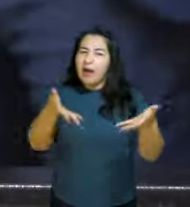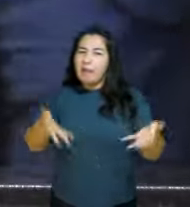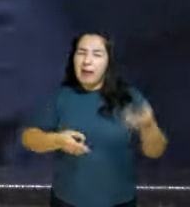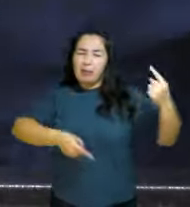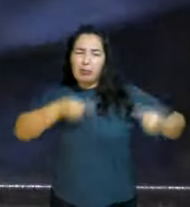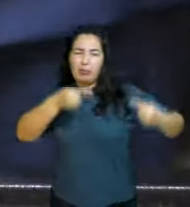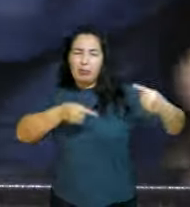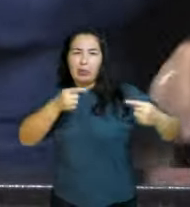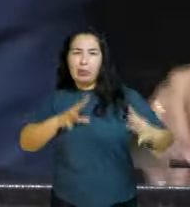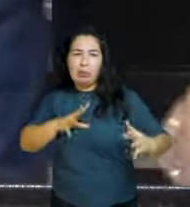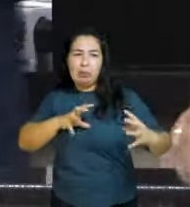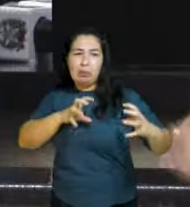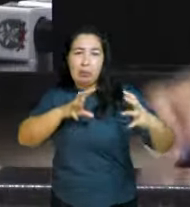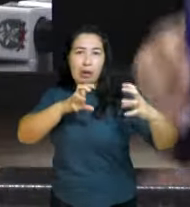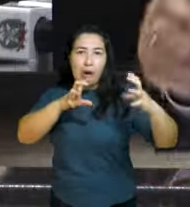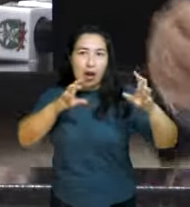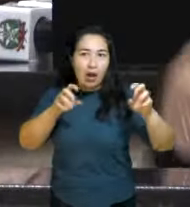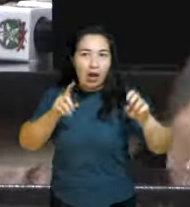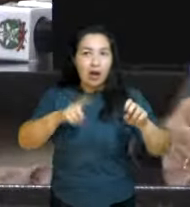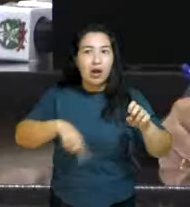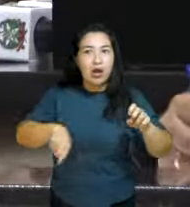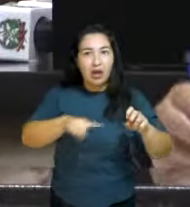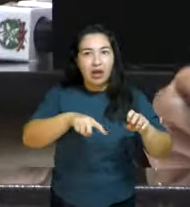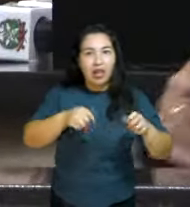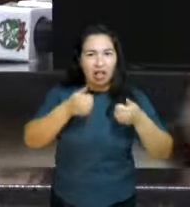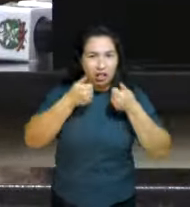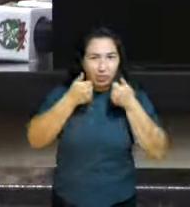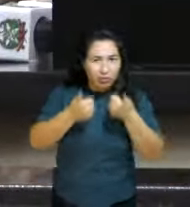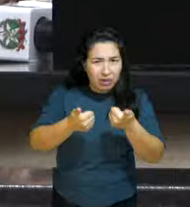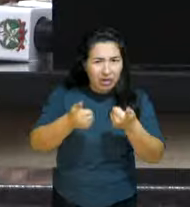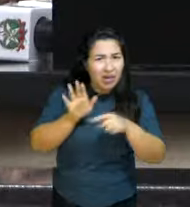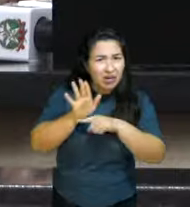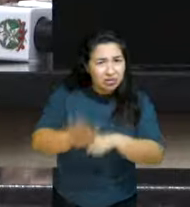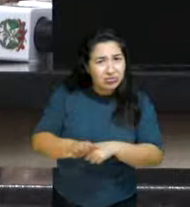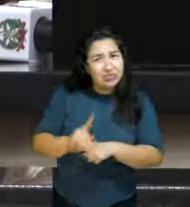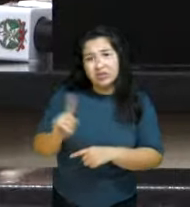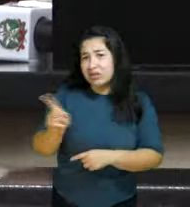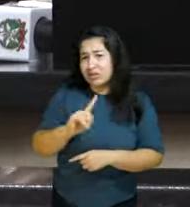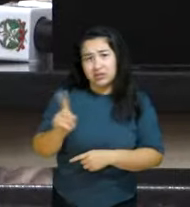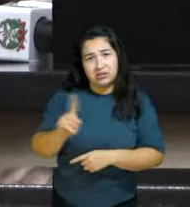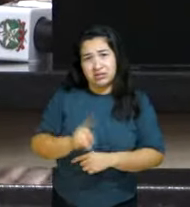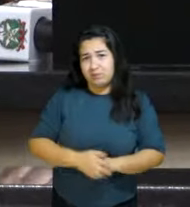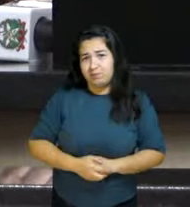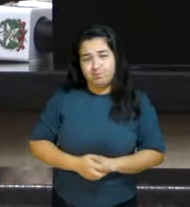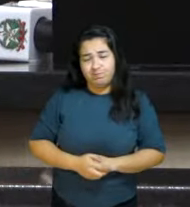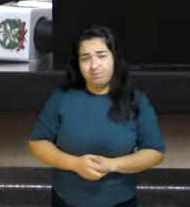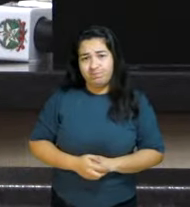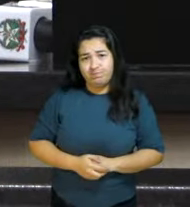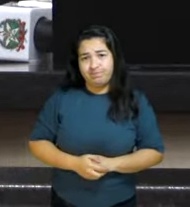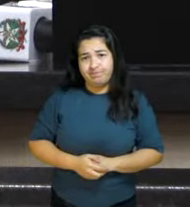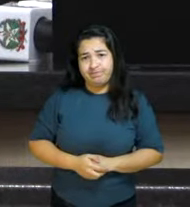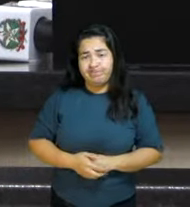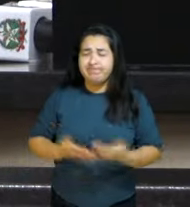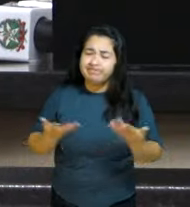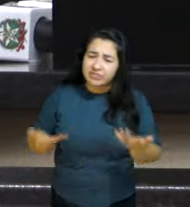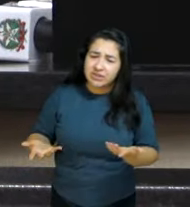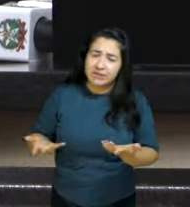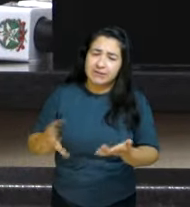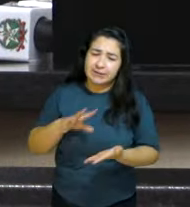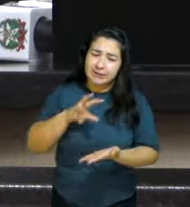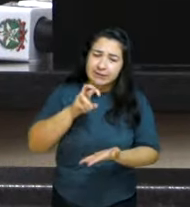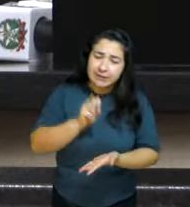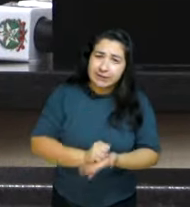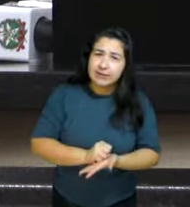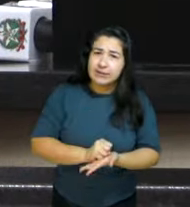não acrescenta nada de positivo ao esporte e à sociedade. Então, apenas